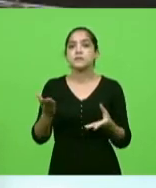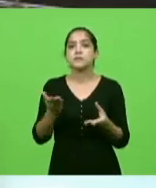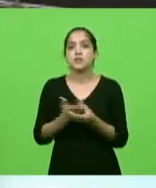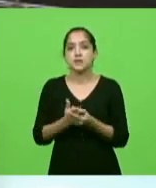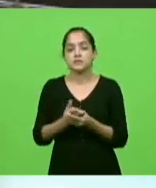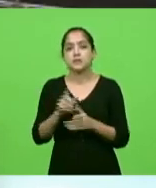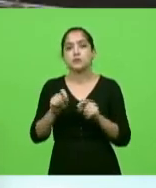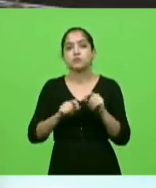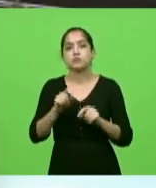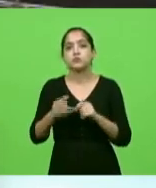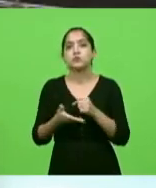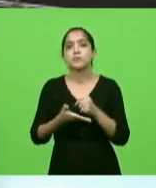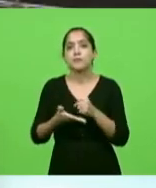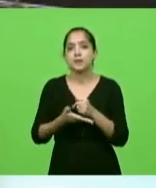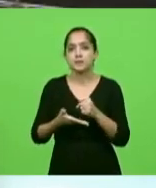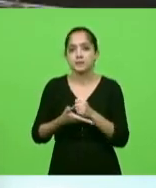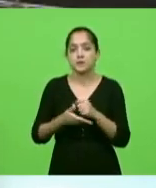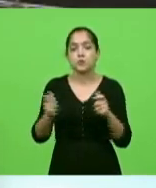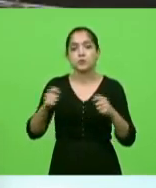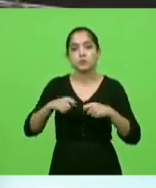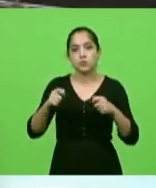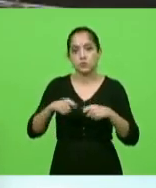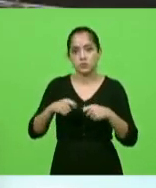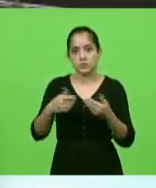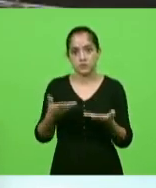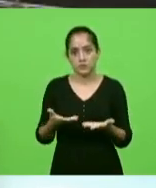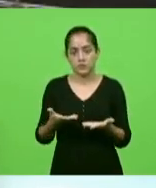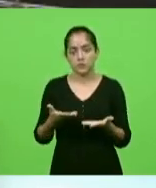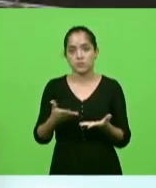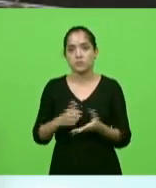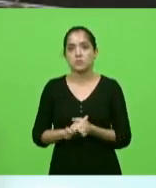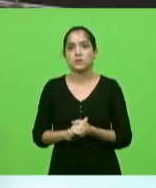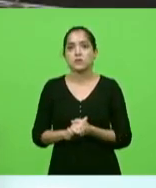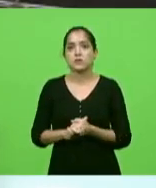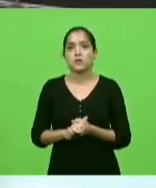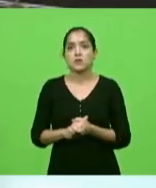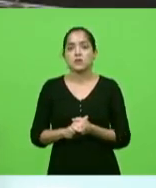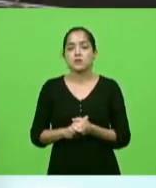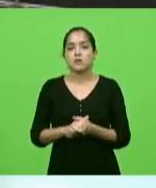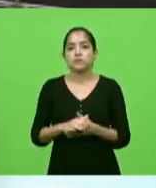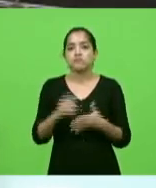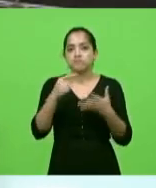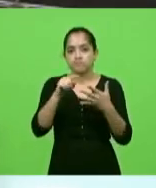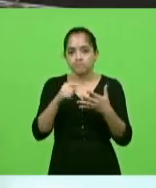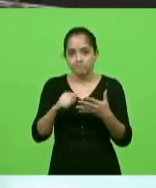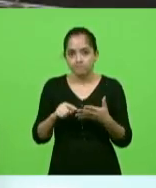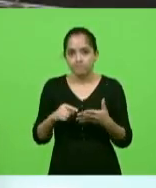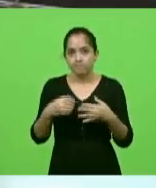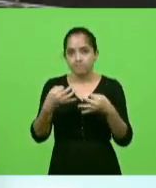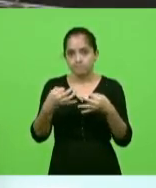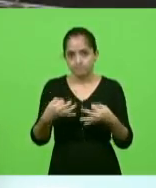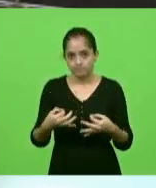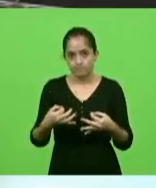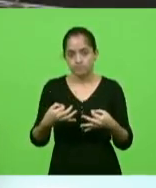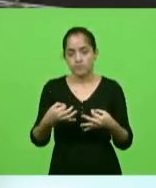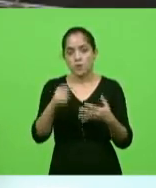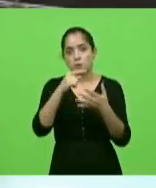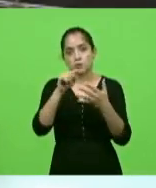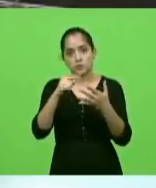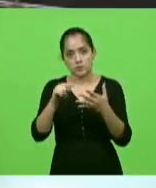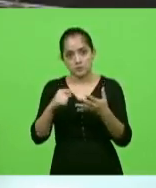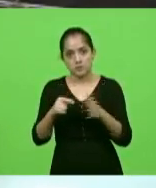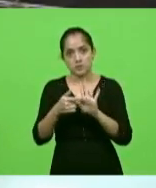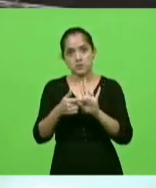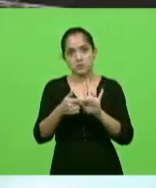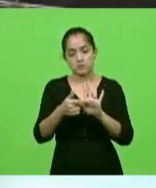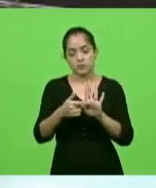carece de alicerce mínima de condição porquanto ausente o requisito primario na justa causa por todas as razões